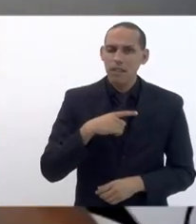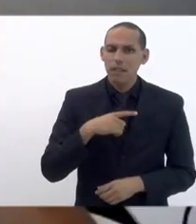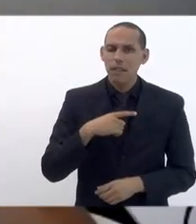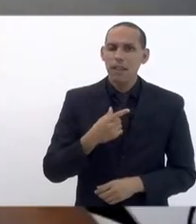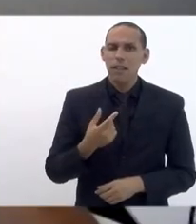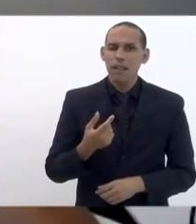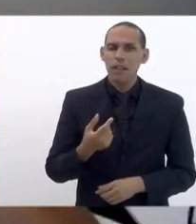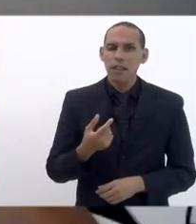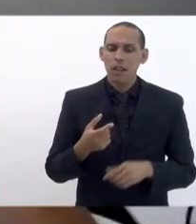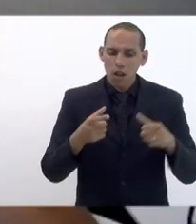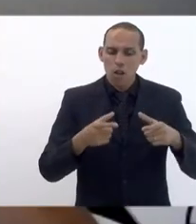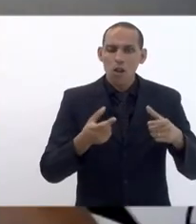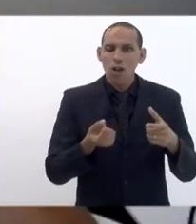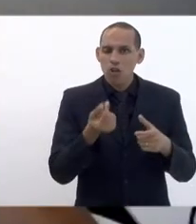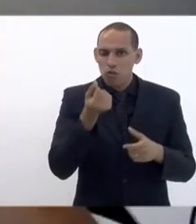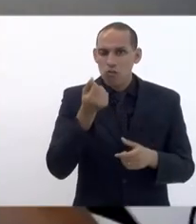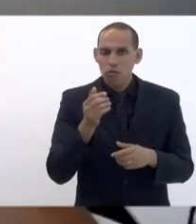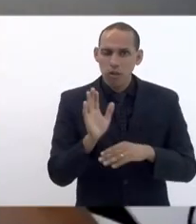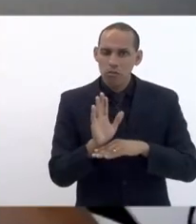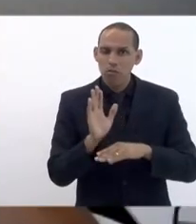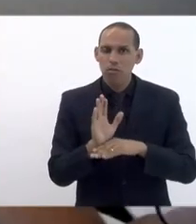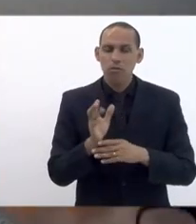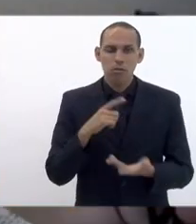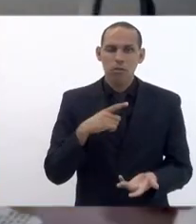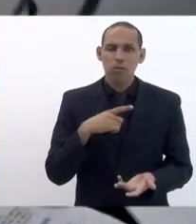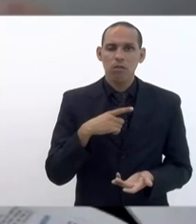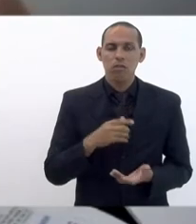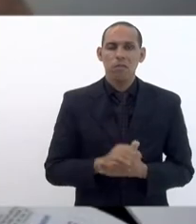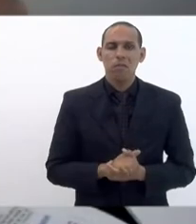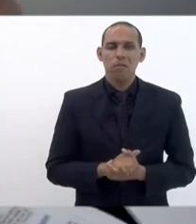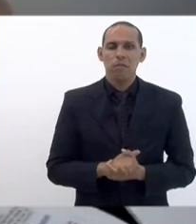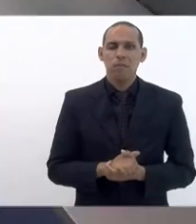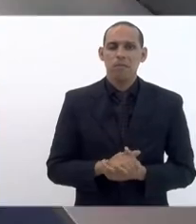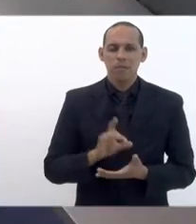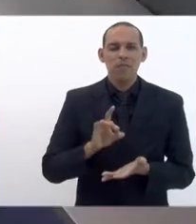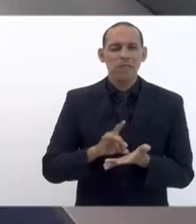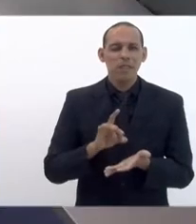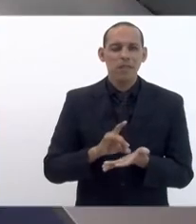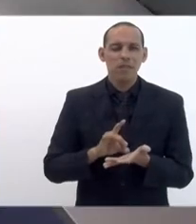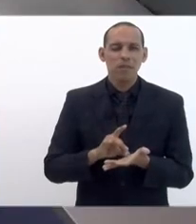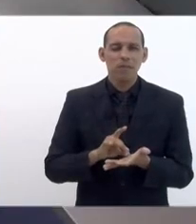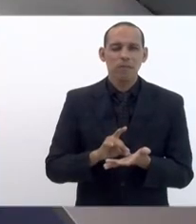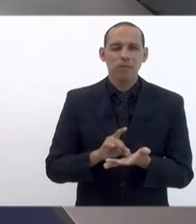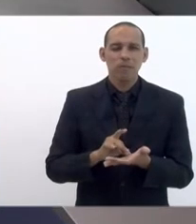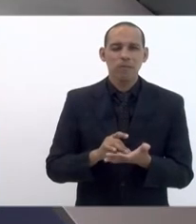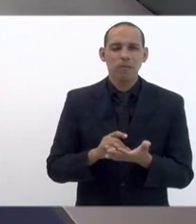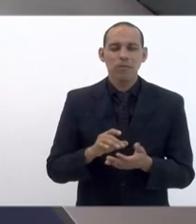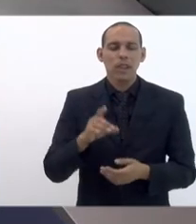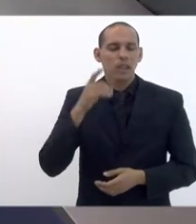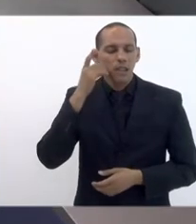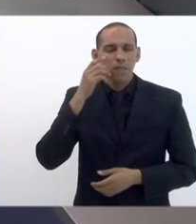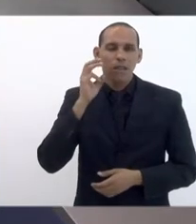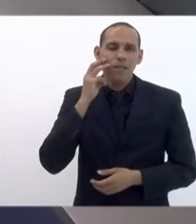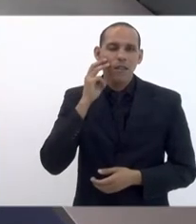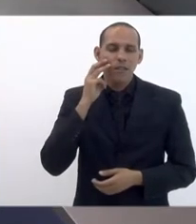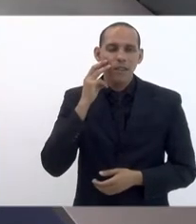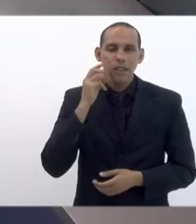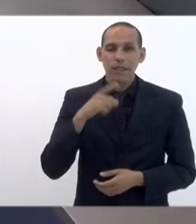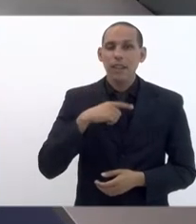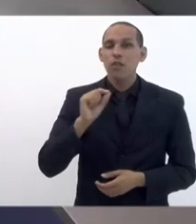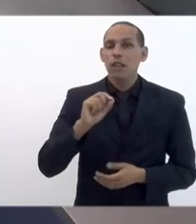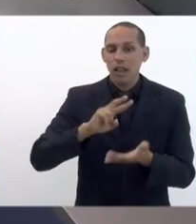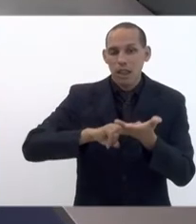gente. Me permite uma parte, deputado Chico. De verdade, assiste razão ao deputado Valdec, que a questão do